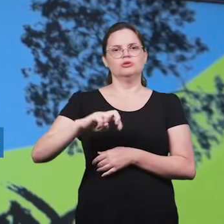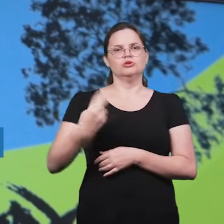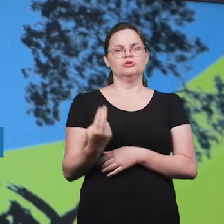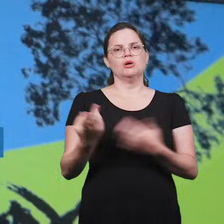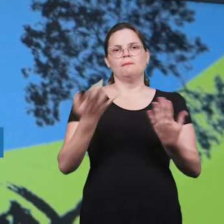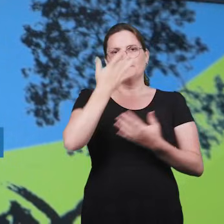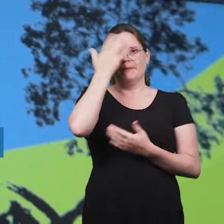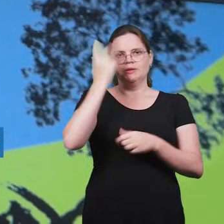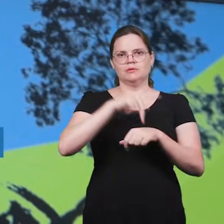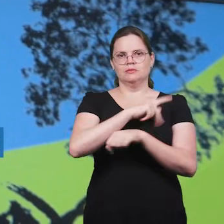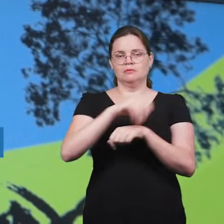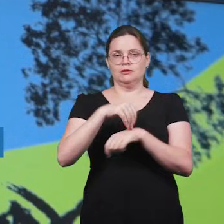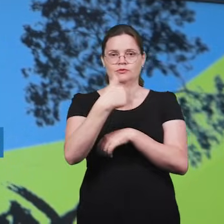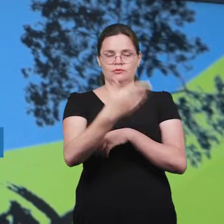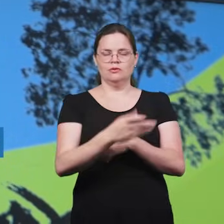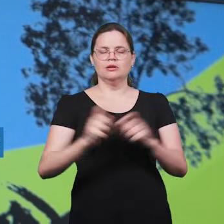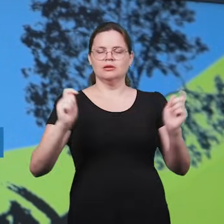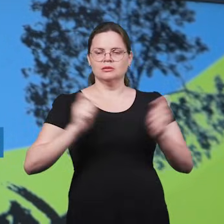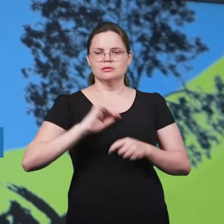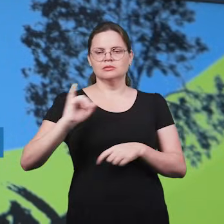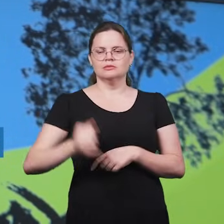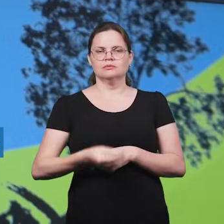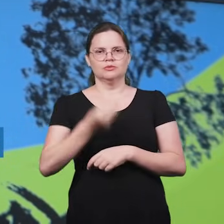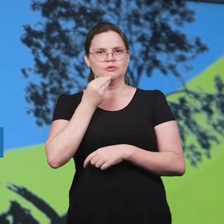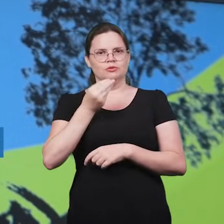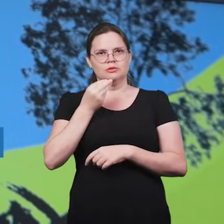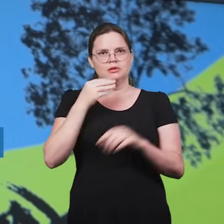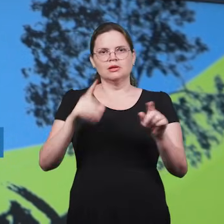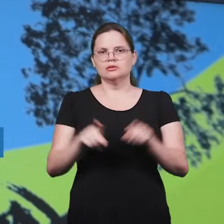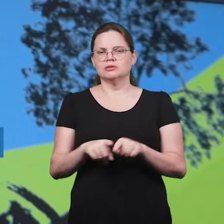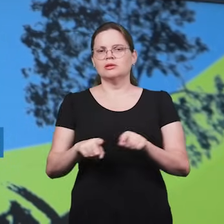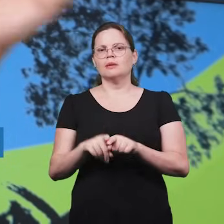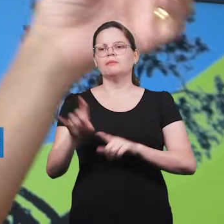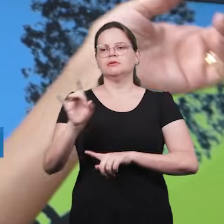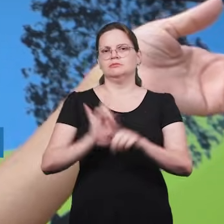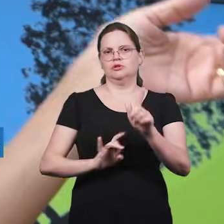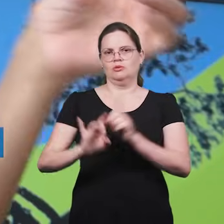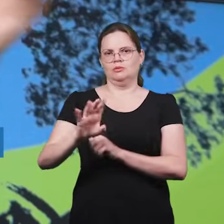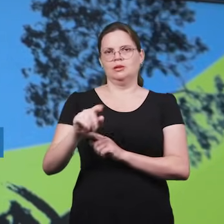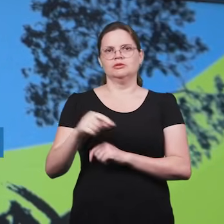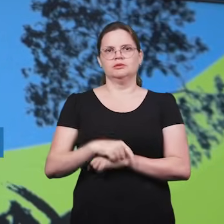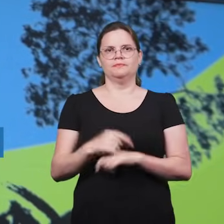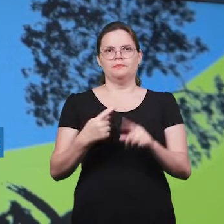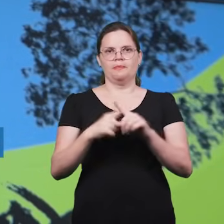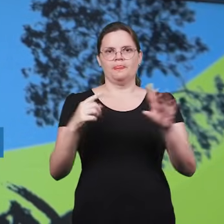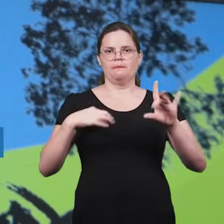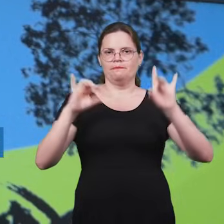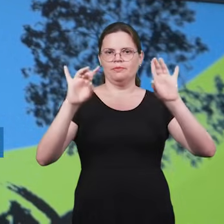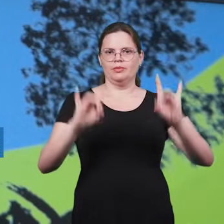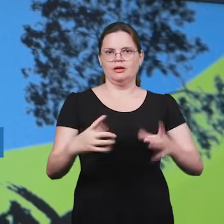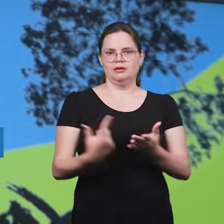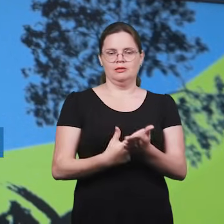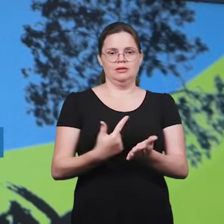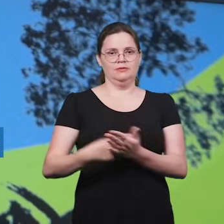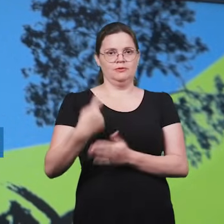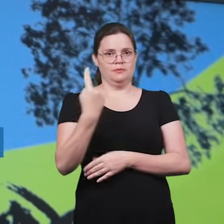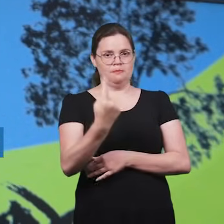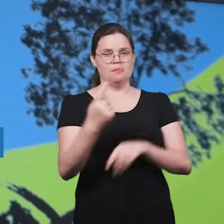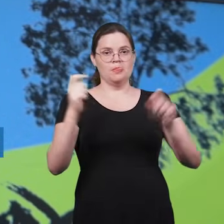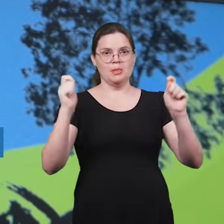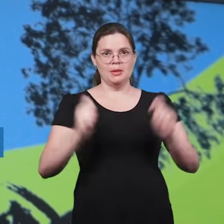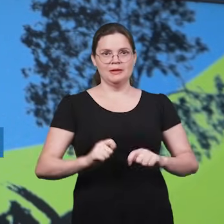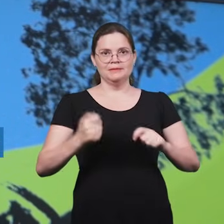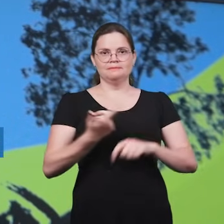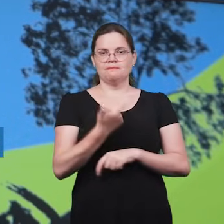também tem a oportunidade de compartilhar essa publicação, especialmente do livro 1, que está disponível em